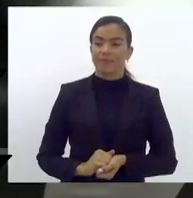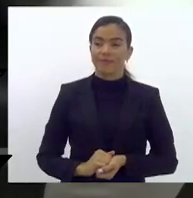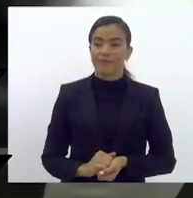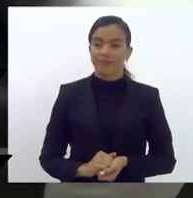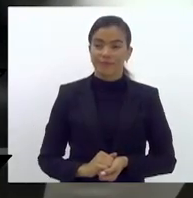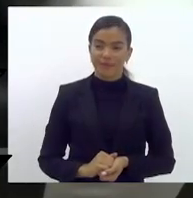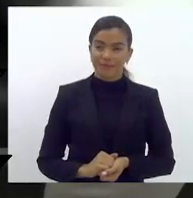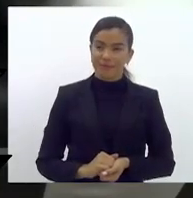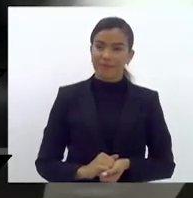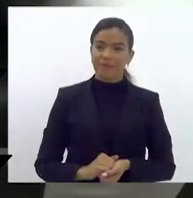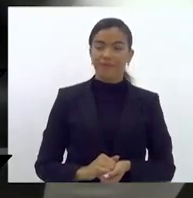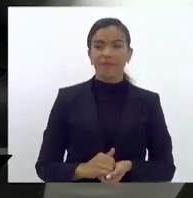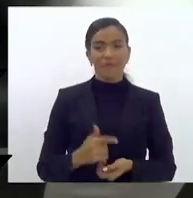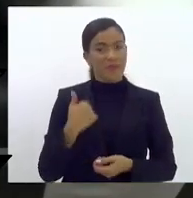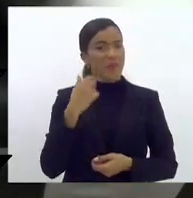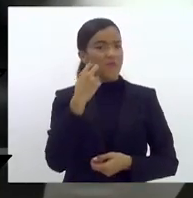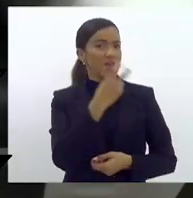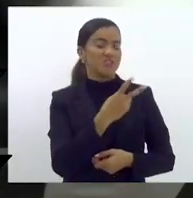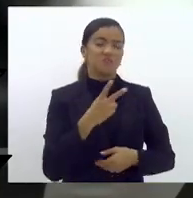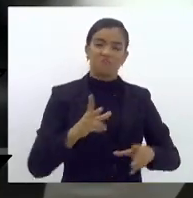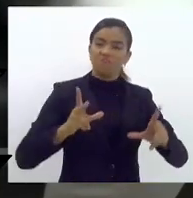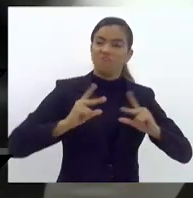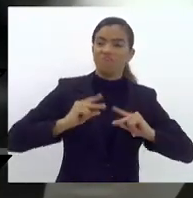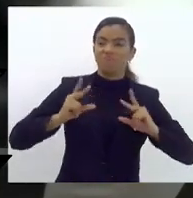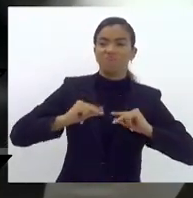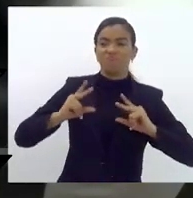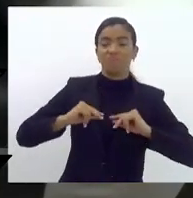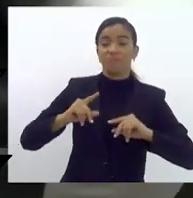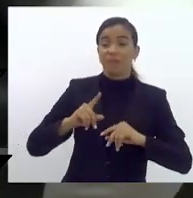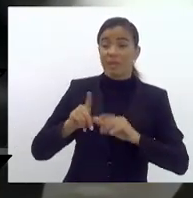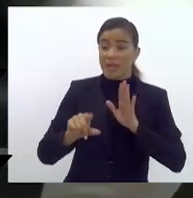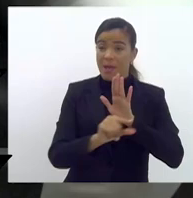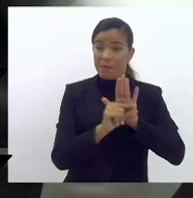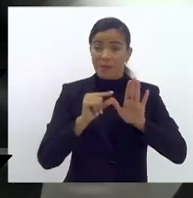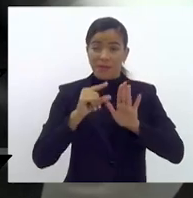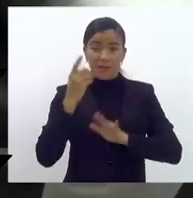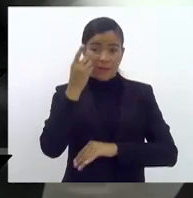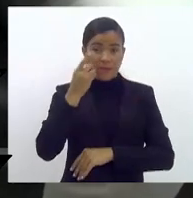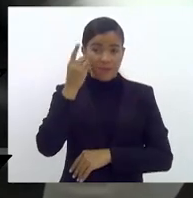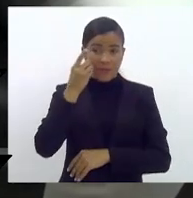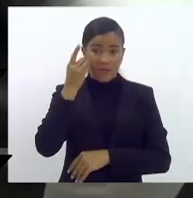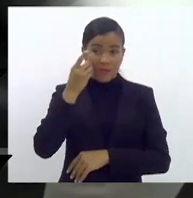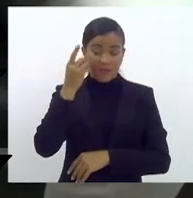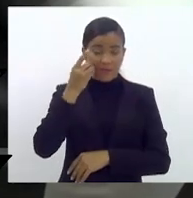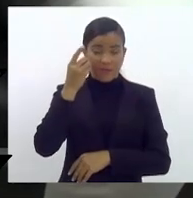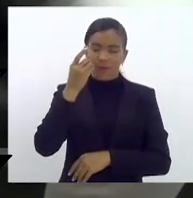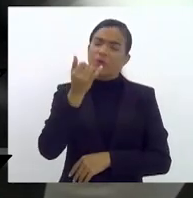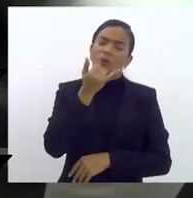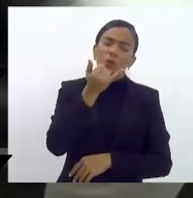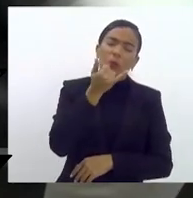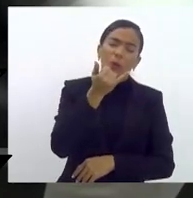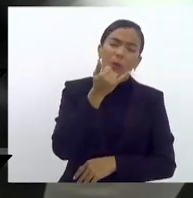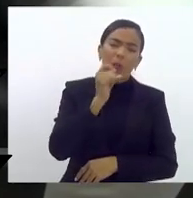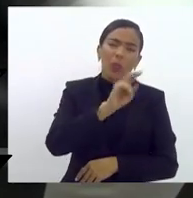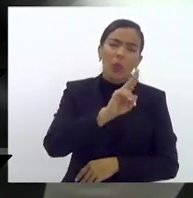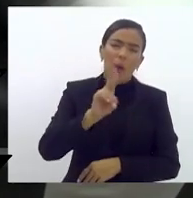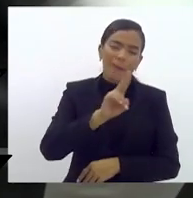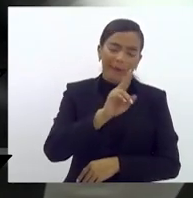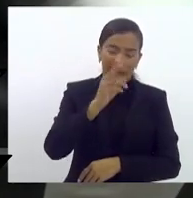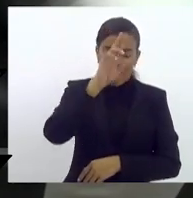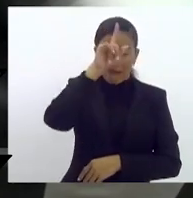que eu vejo bastante mérito e acho que a emenda da deputada Mônica Mônica Verônica